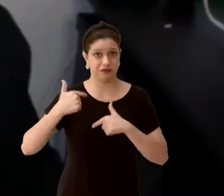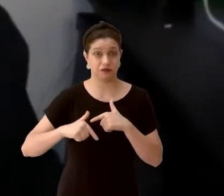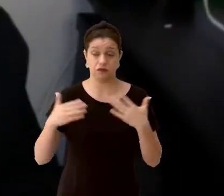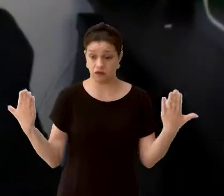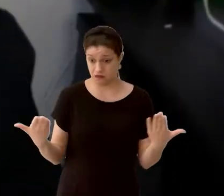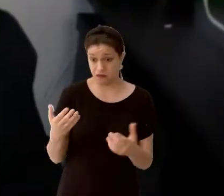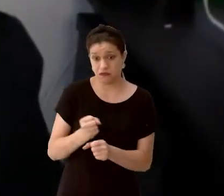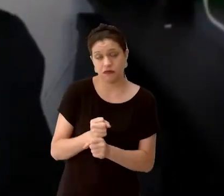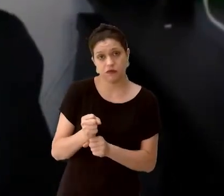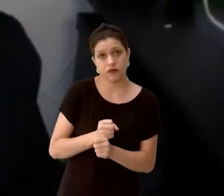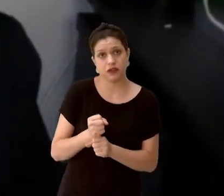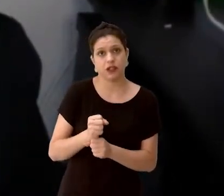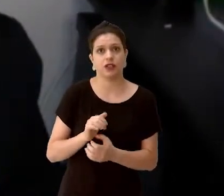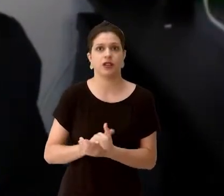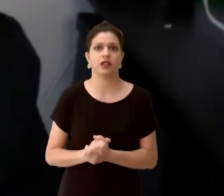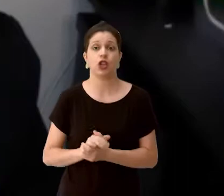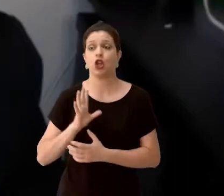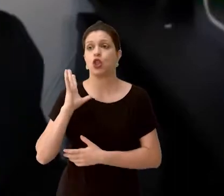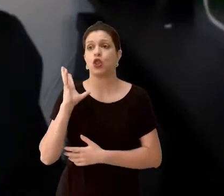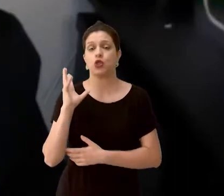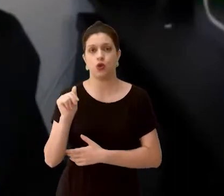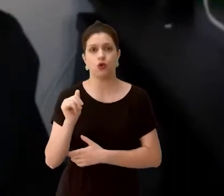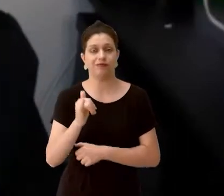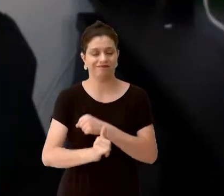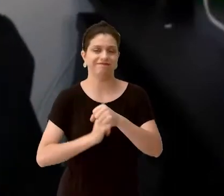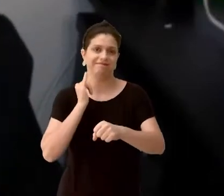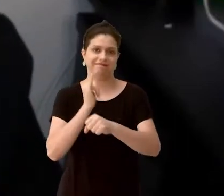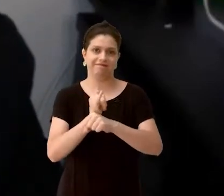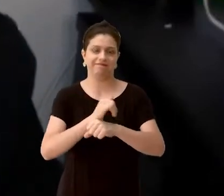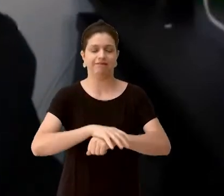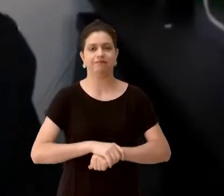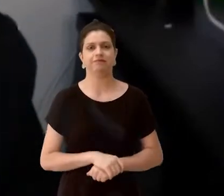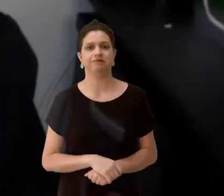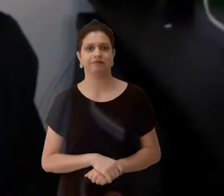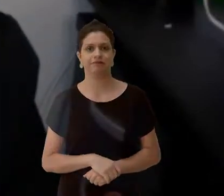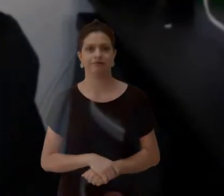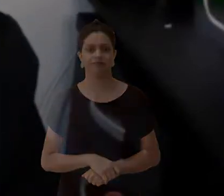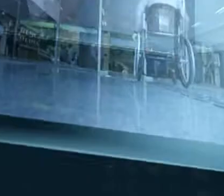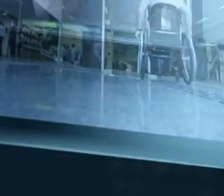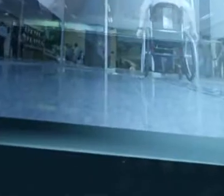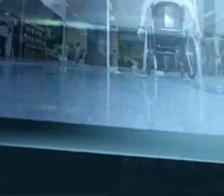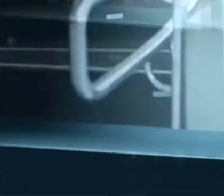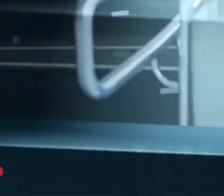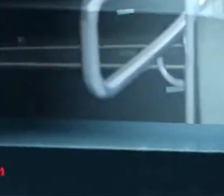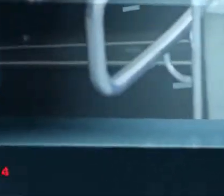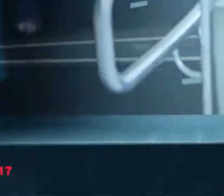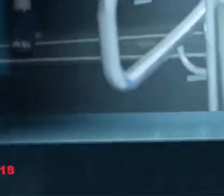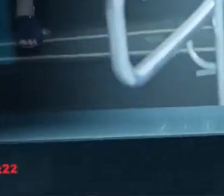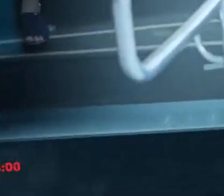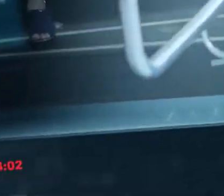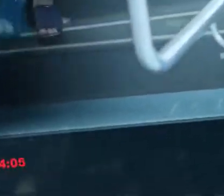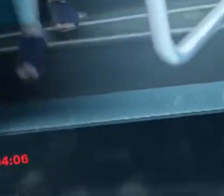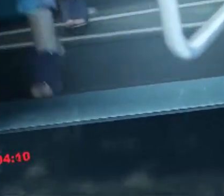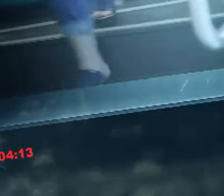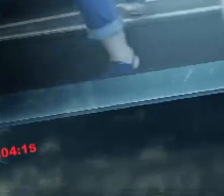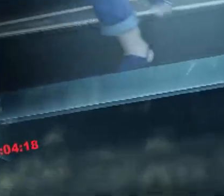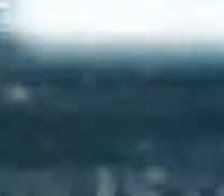semana que tem várias atividades e nesse ano vai ser todas online.